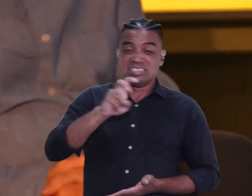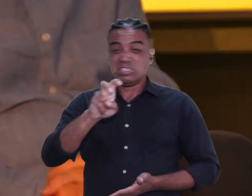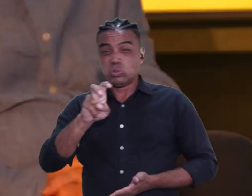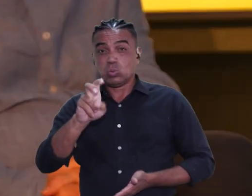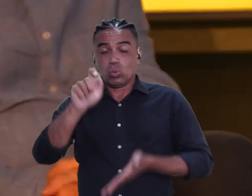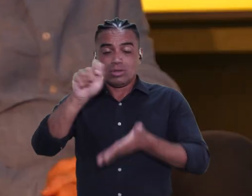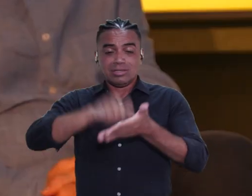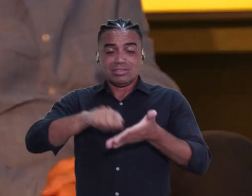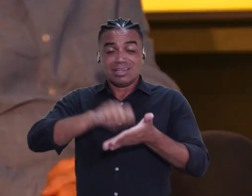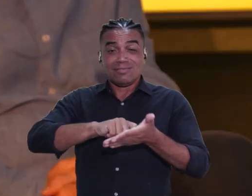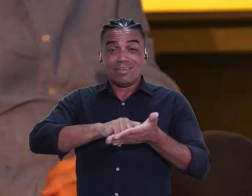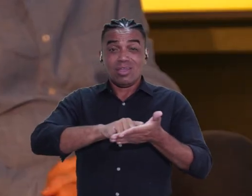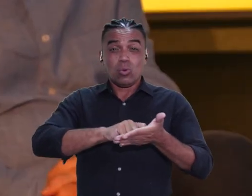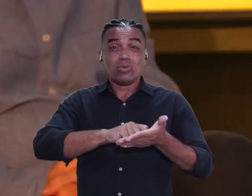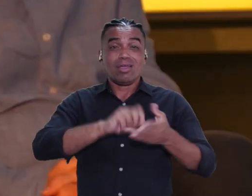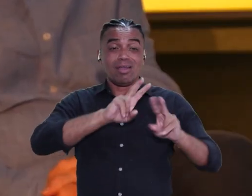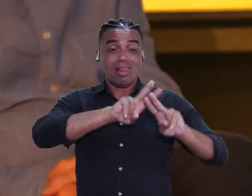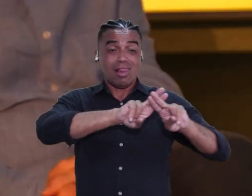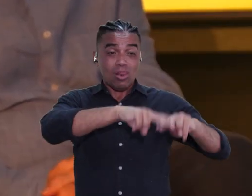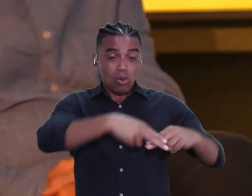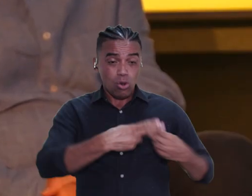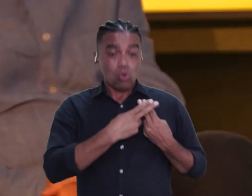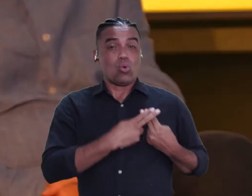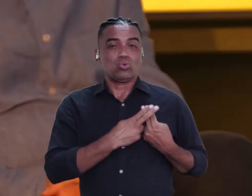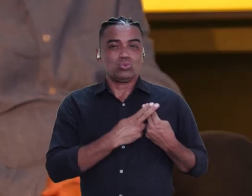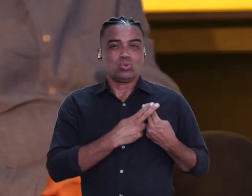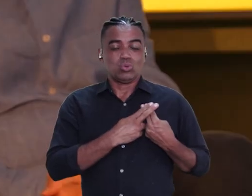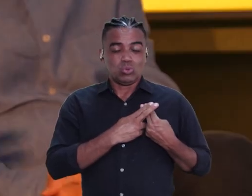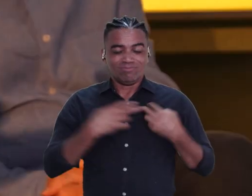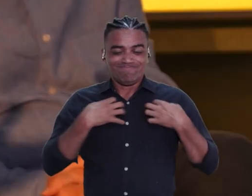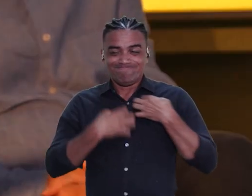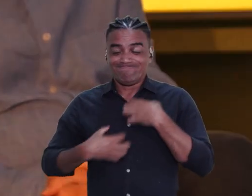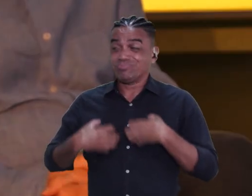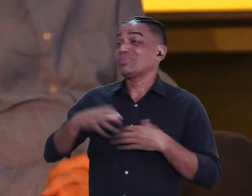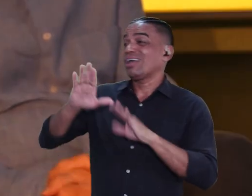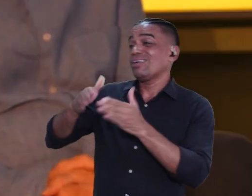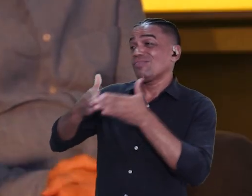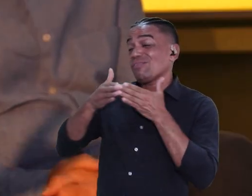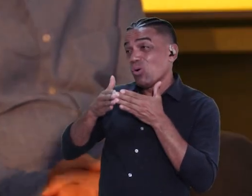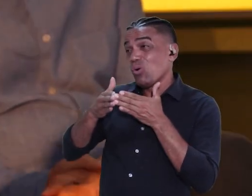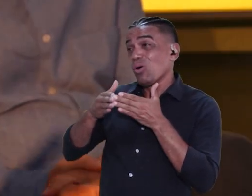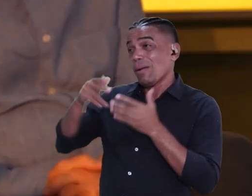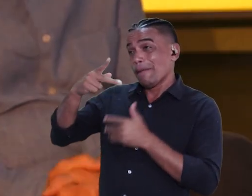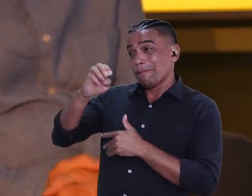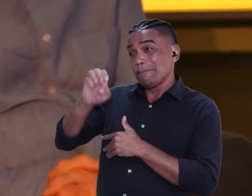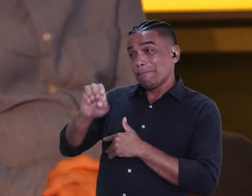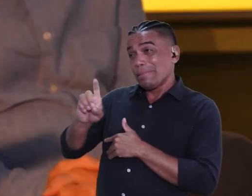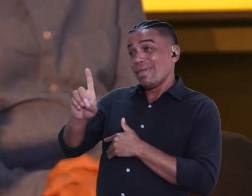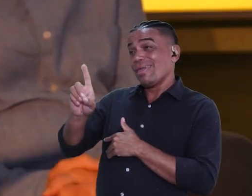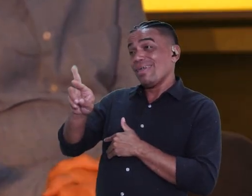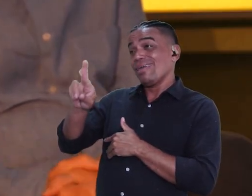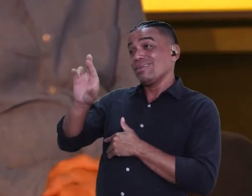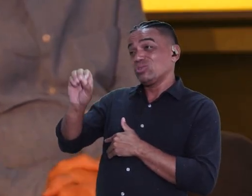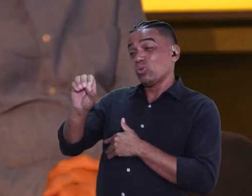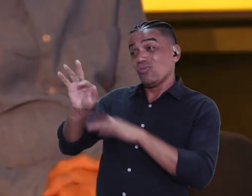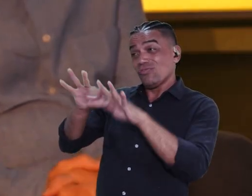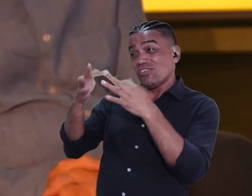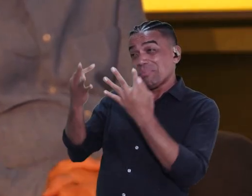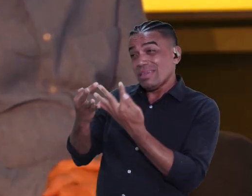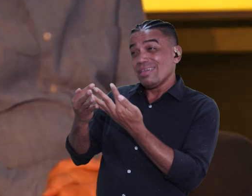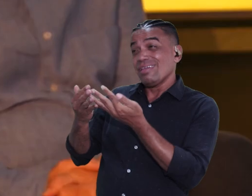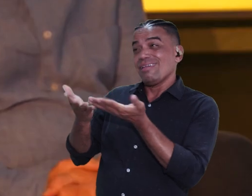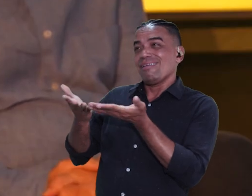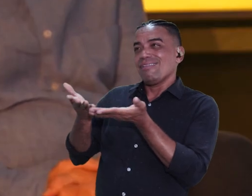partir desse luto, dessa dor. Pedro, eu te peço licença, porque eu estou falando aqui da tua família, né? Dessa intimidade